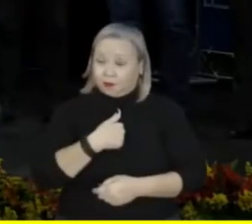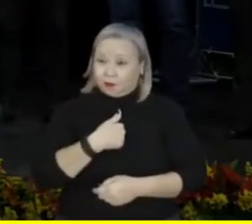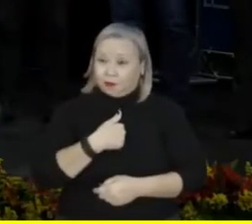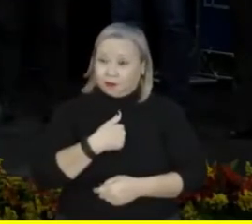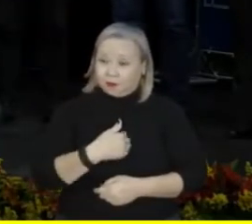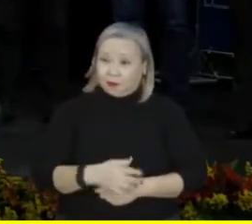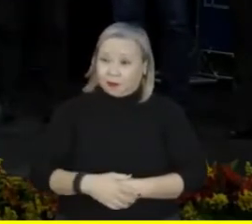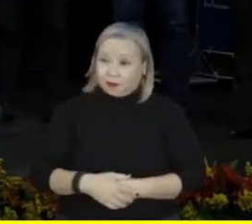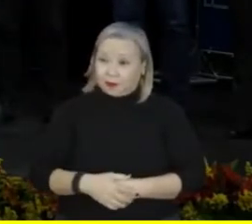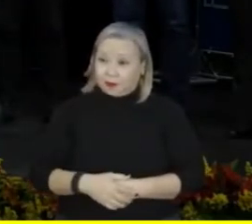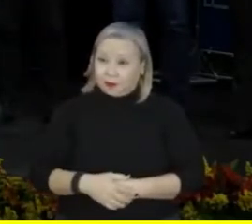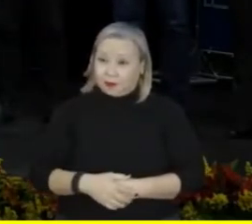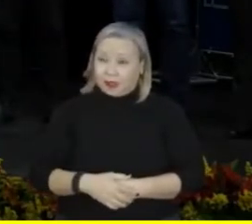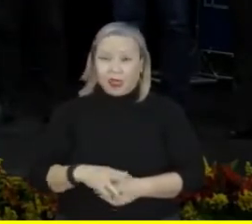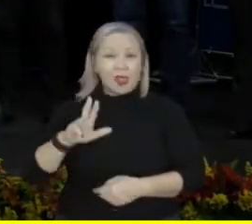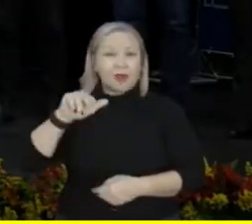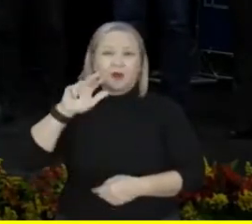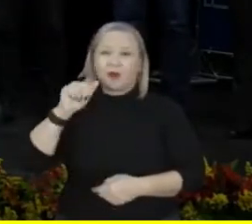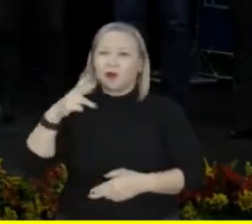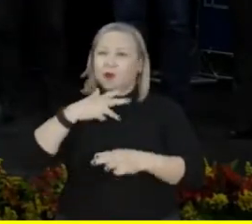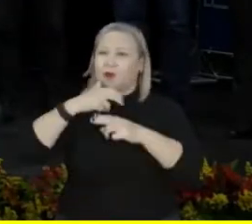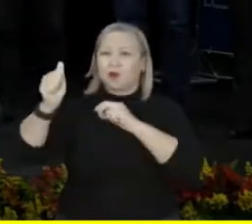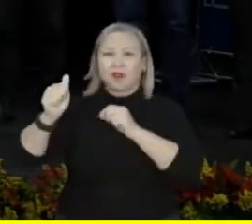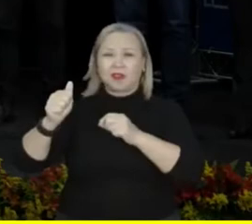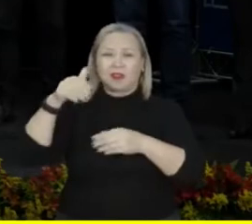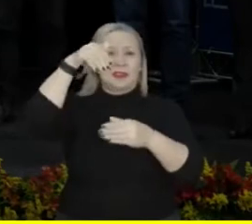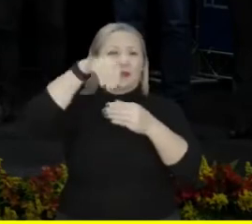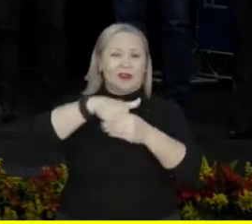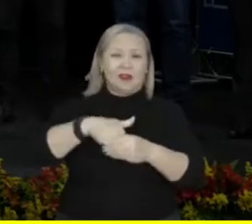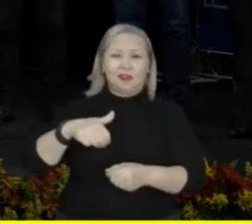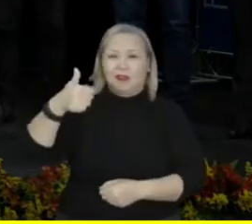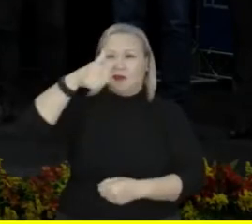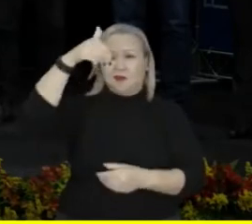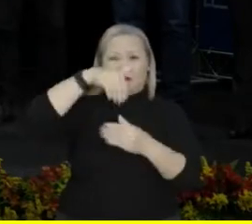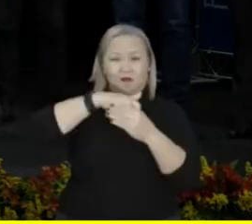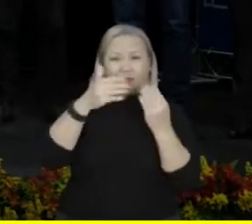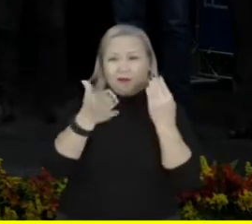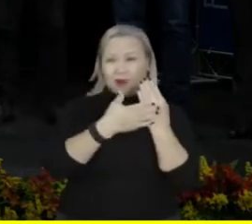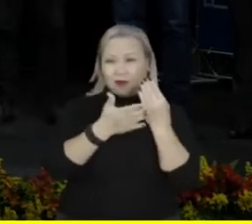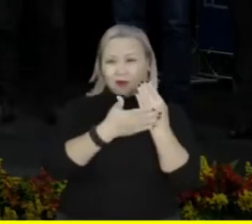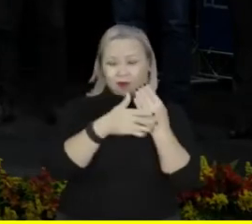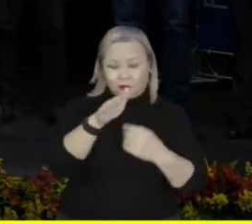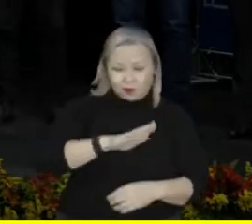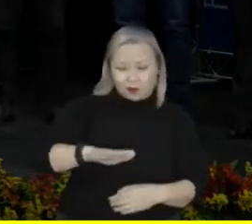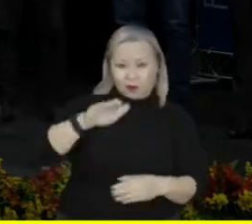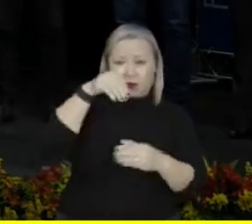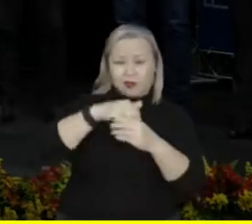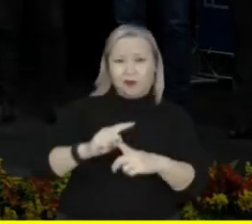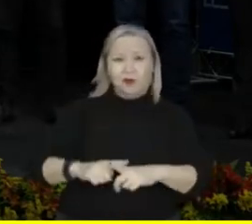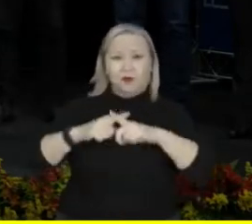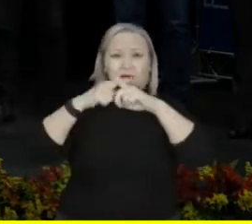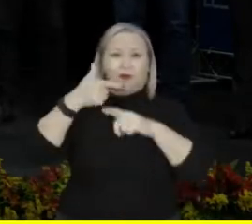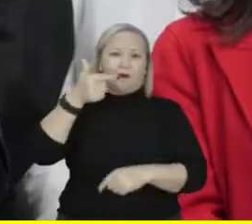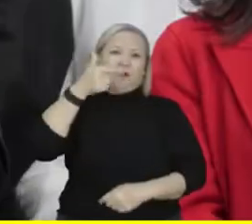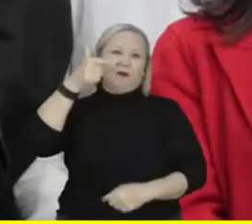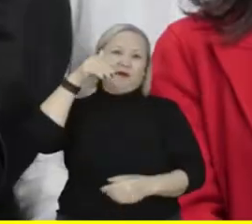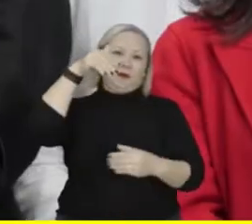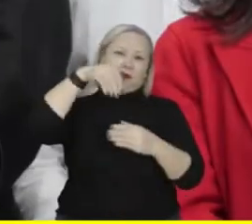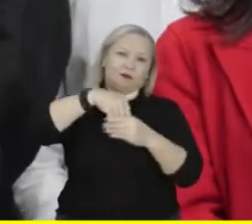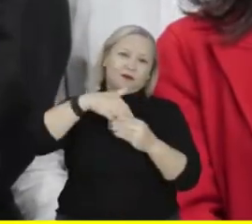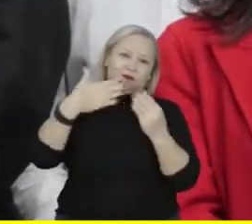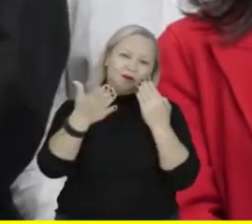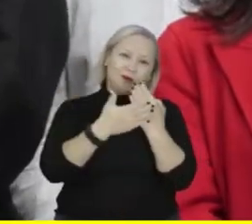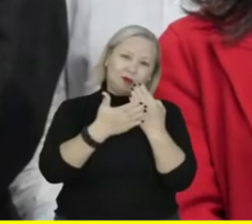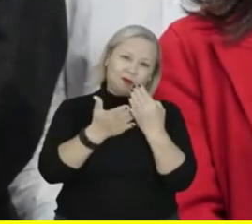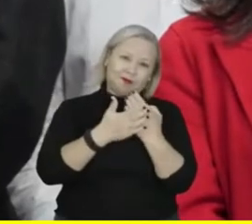nunca ganhei uma eleição no primeiro turno toda a eleição que eu voltei foi no segundo turno todas sabe